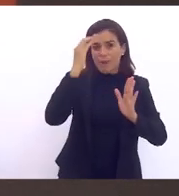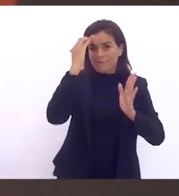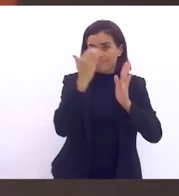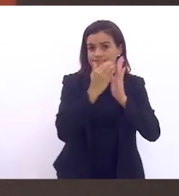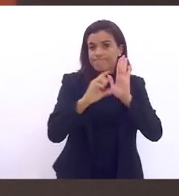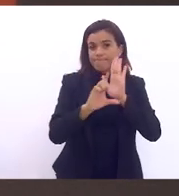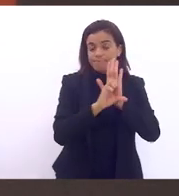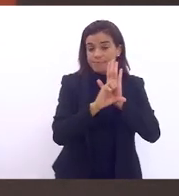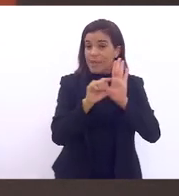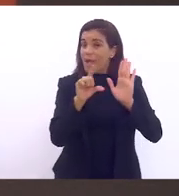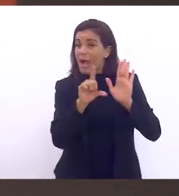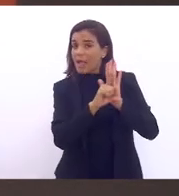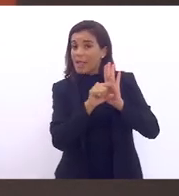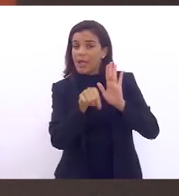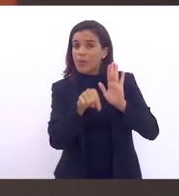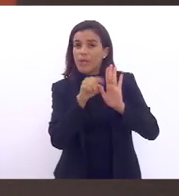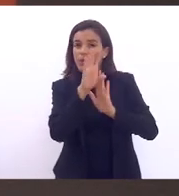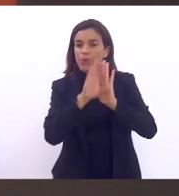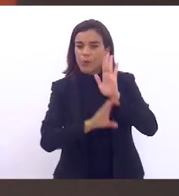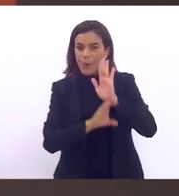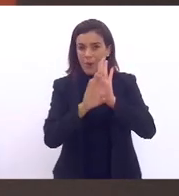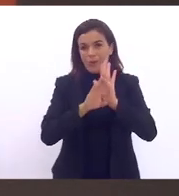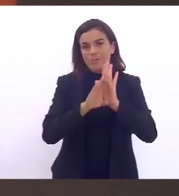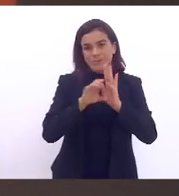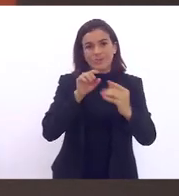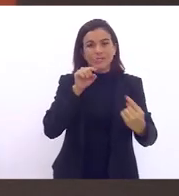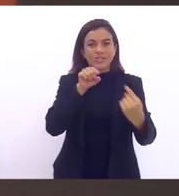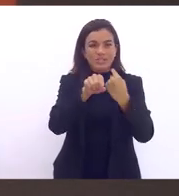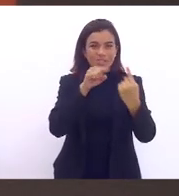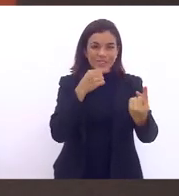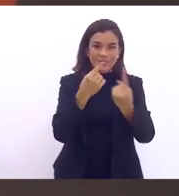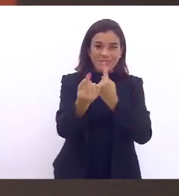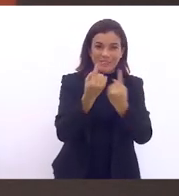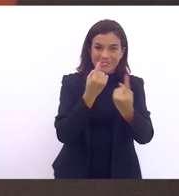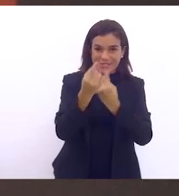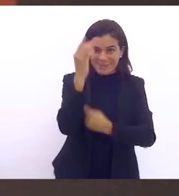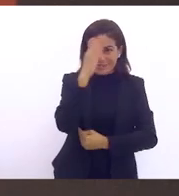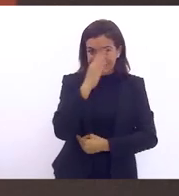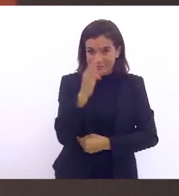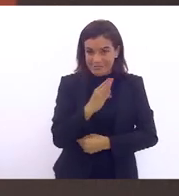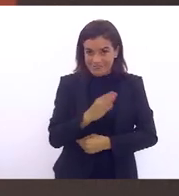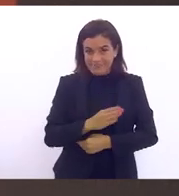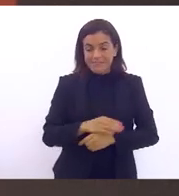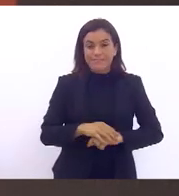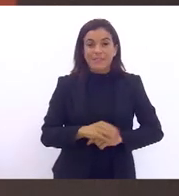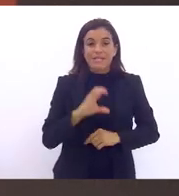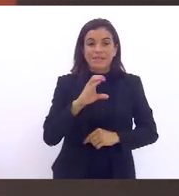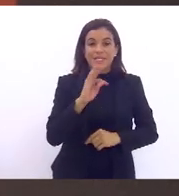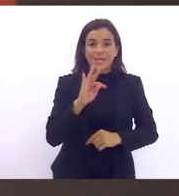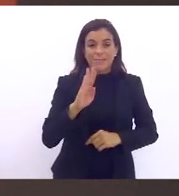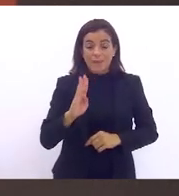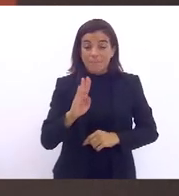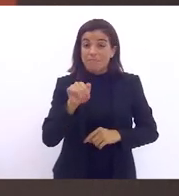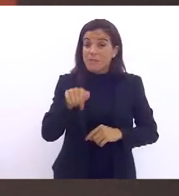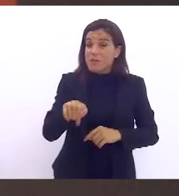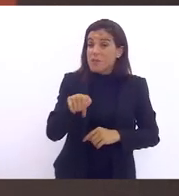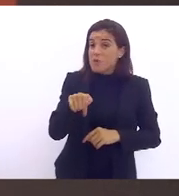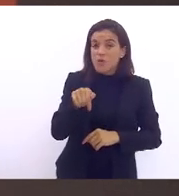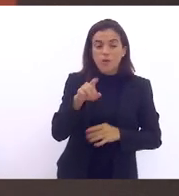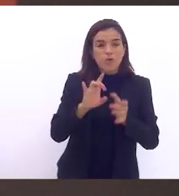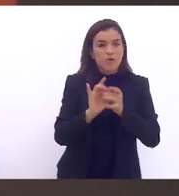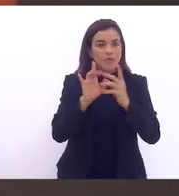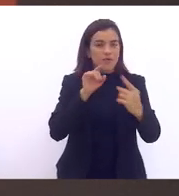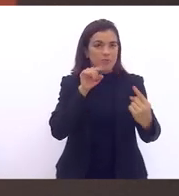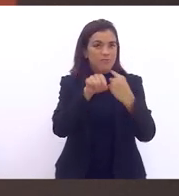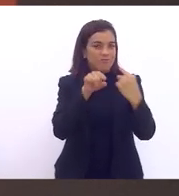lei e a Lei do Código trânsito brasileiro também a evasão de pedágio né Ela é passível de multa e o Free flow não tinha até então uma